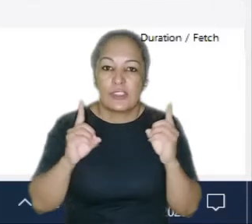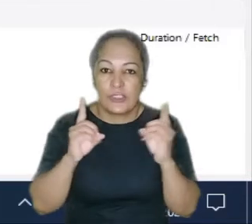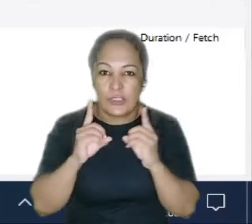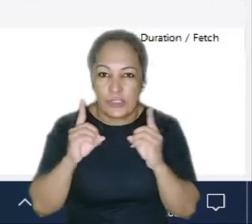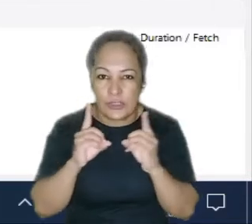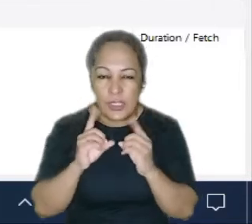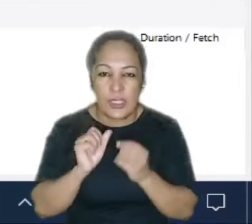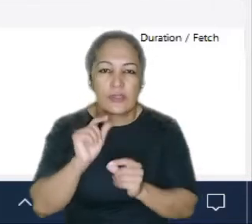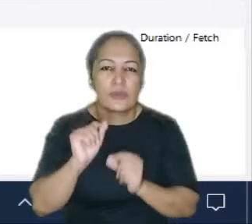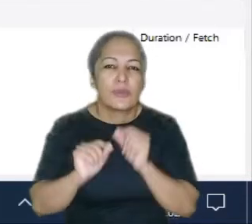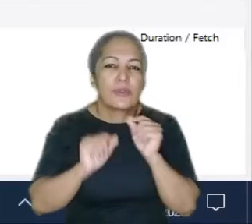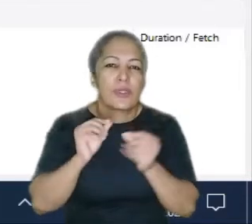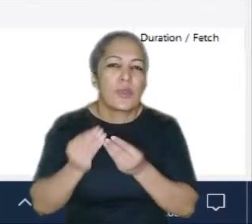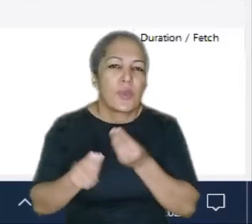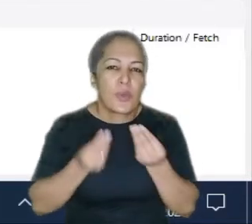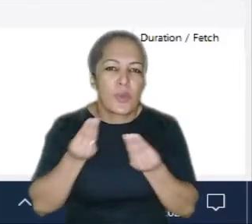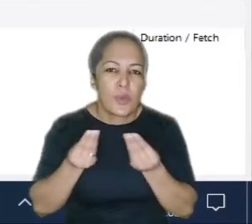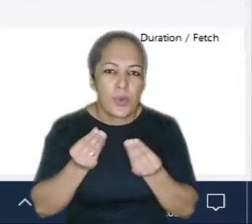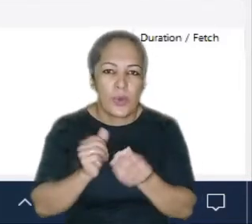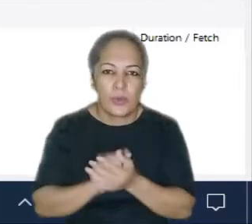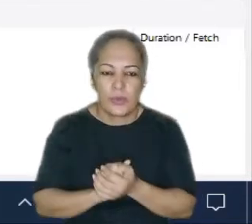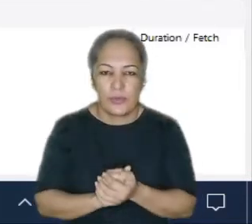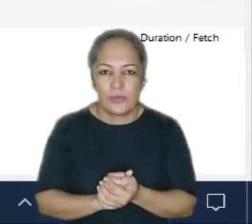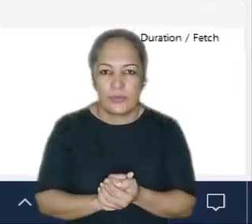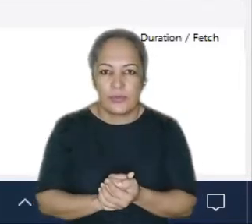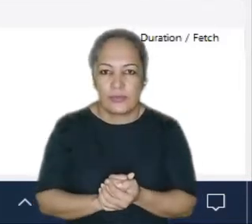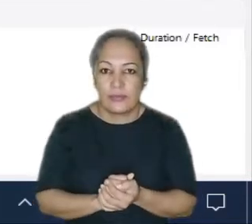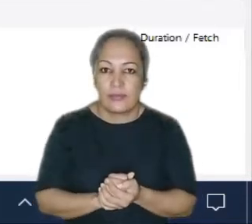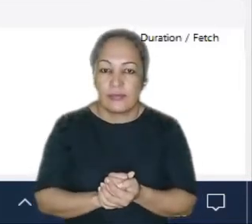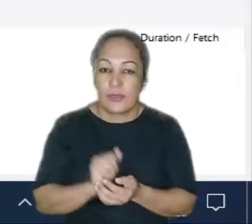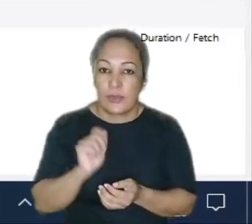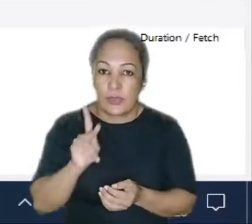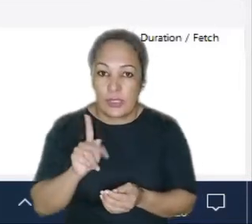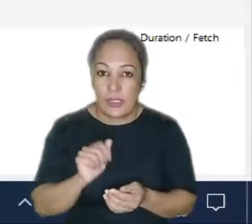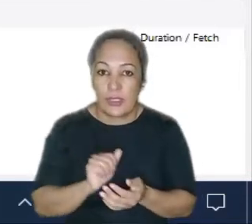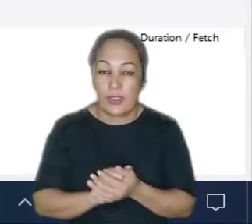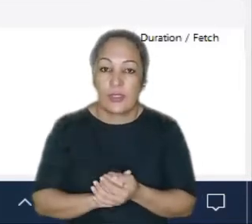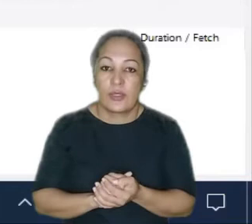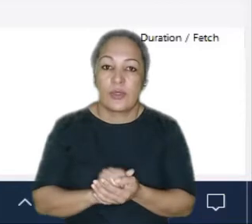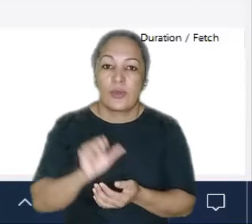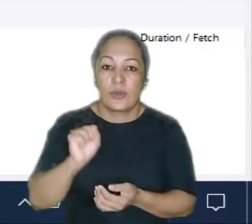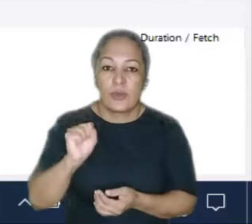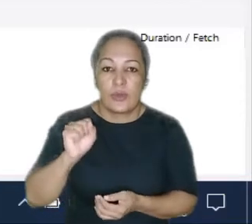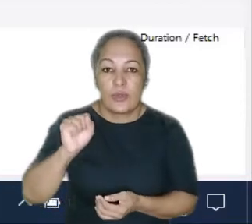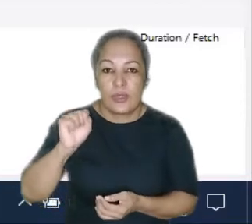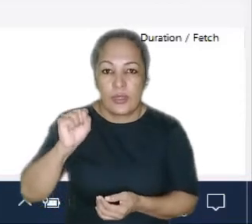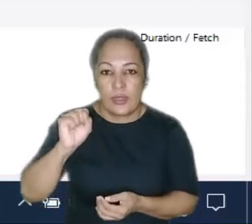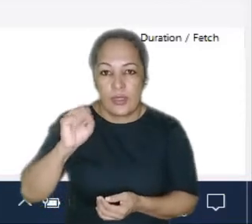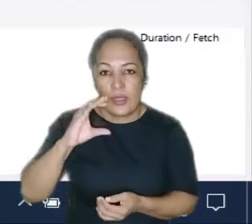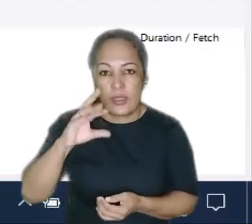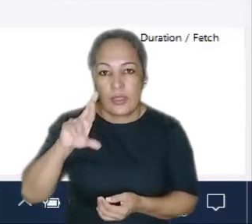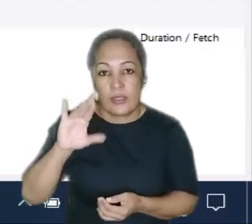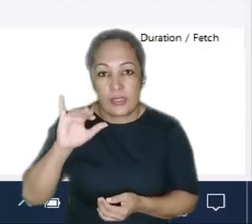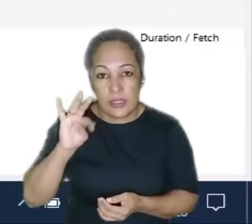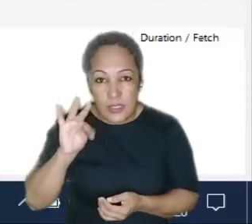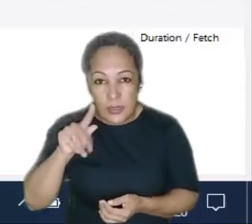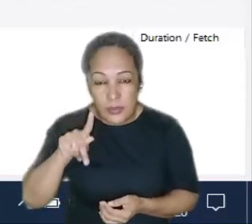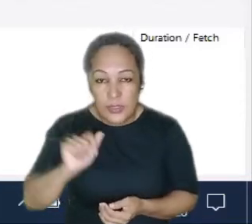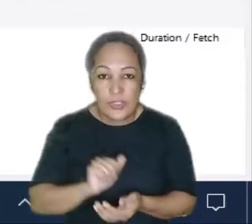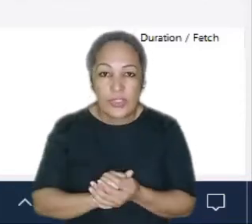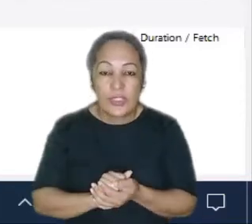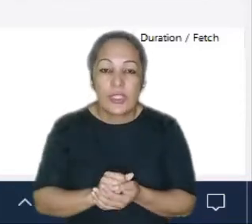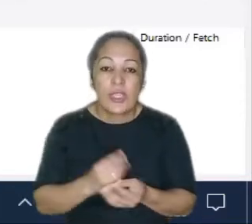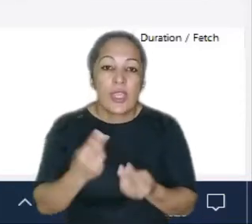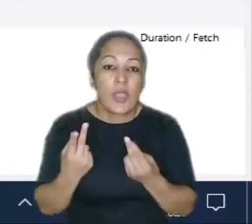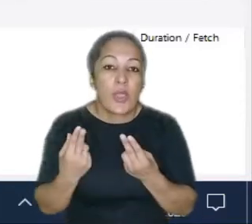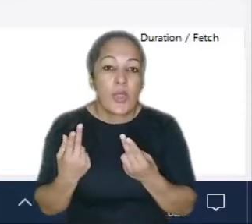o script. Tá? O script SQL é como se fosse a ferramenta. O script